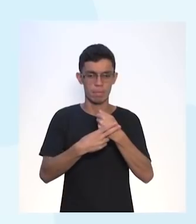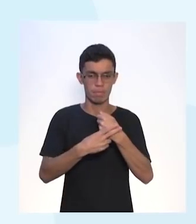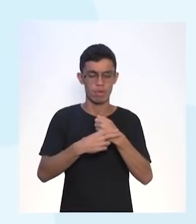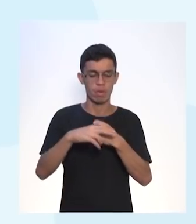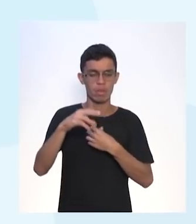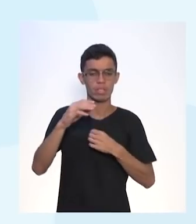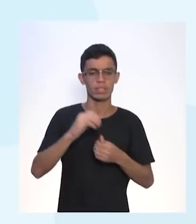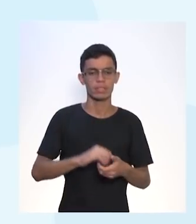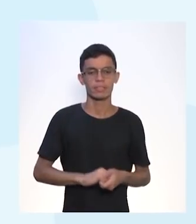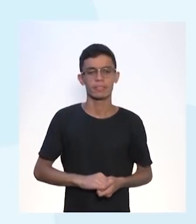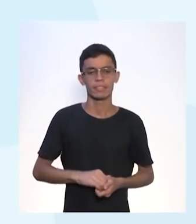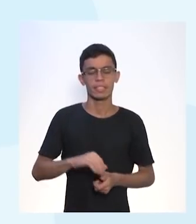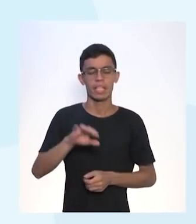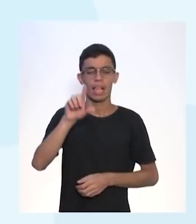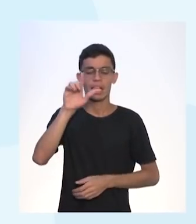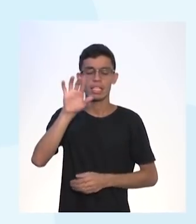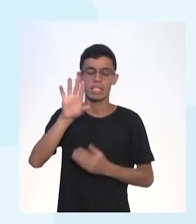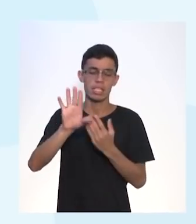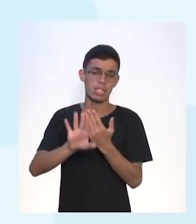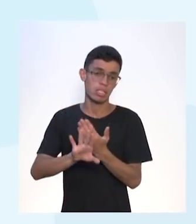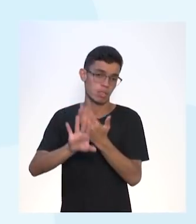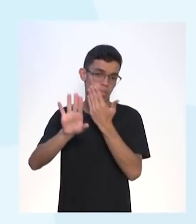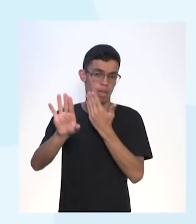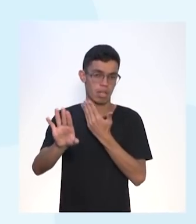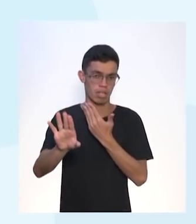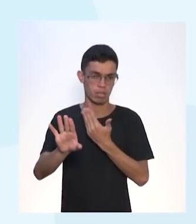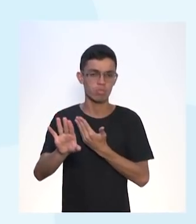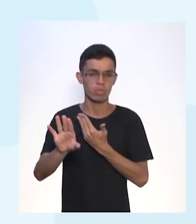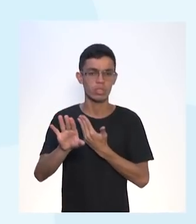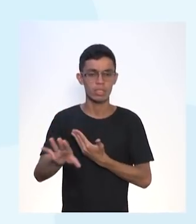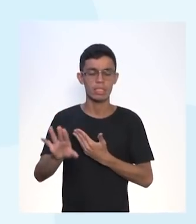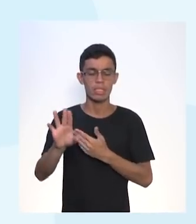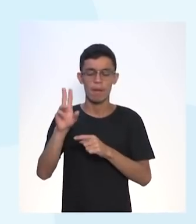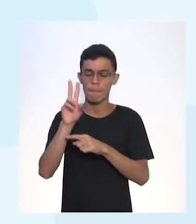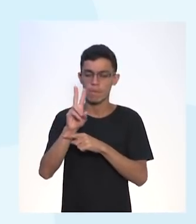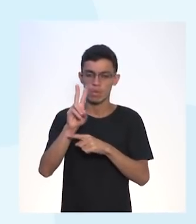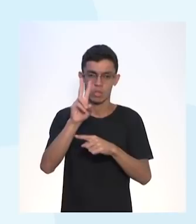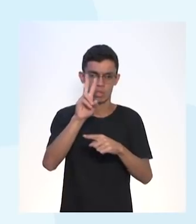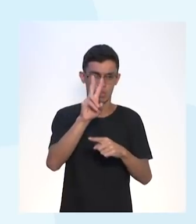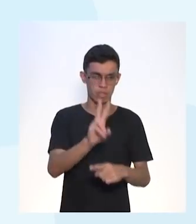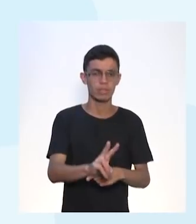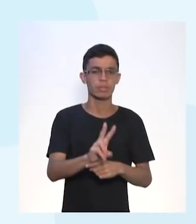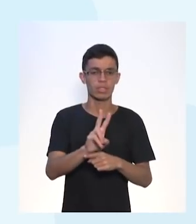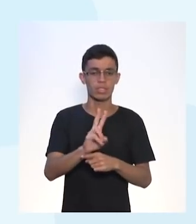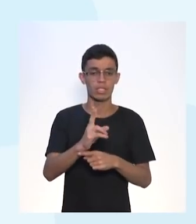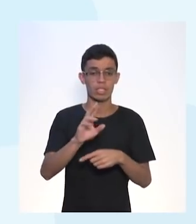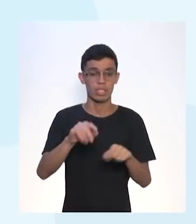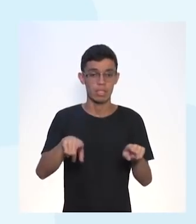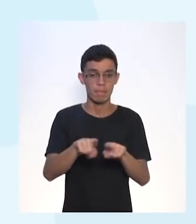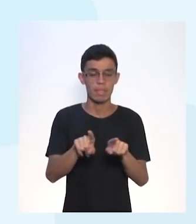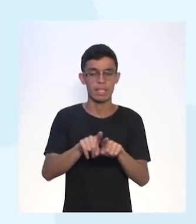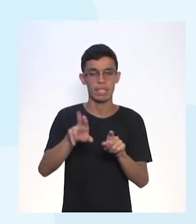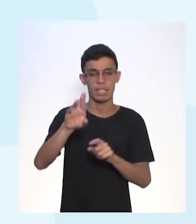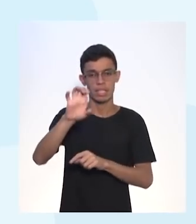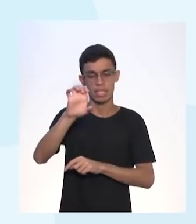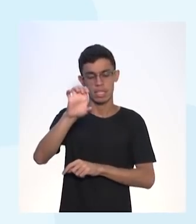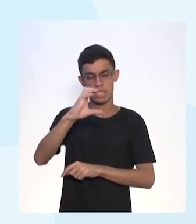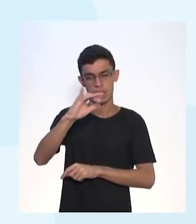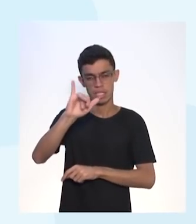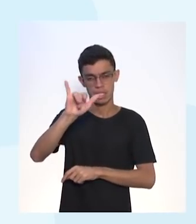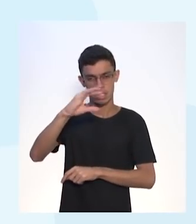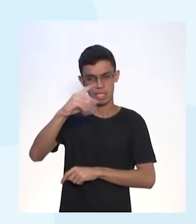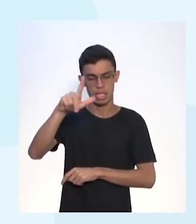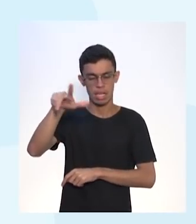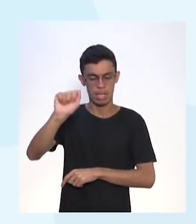modo imperativo, como é característico do cartaz, certo? A intenção aqui é